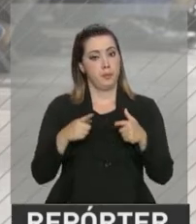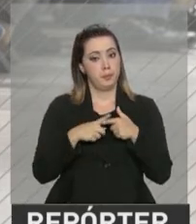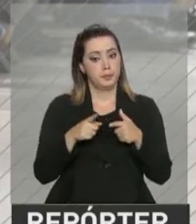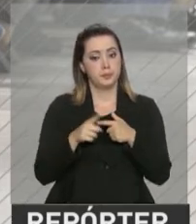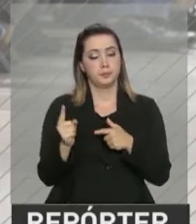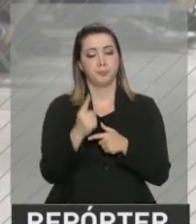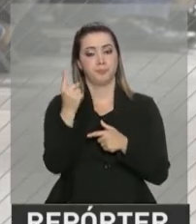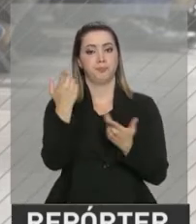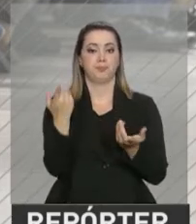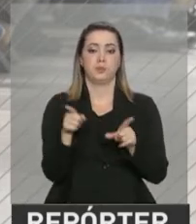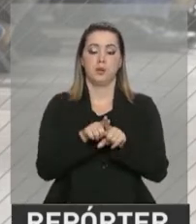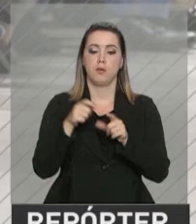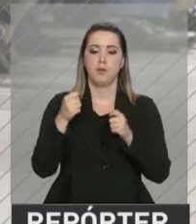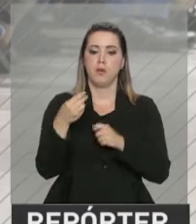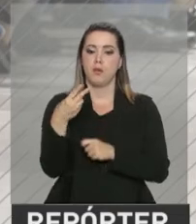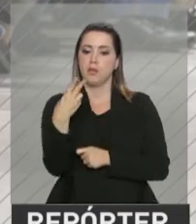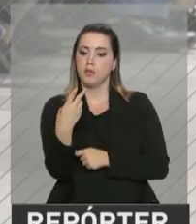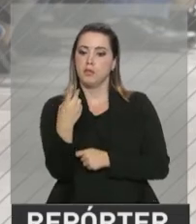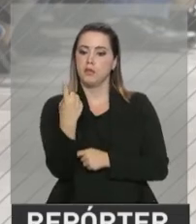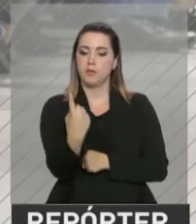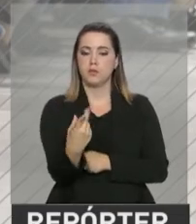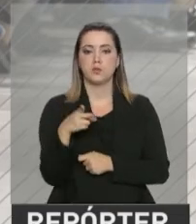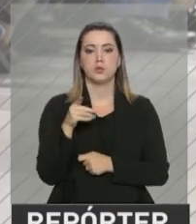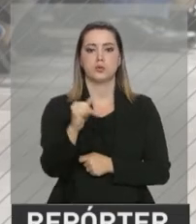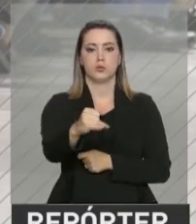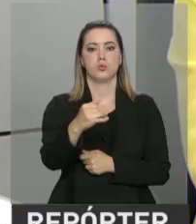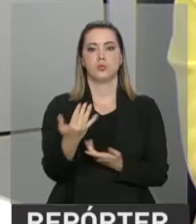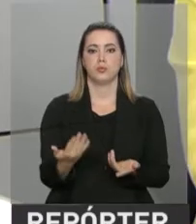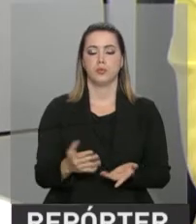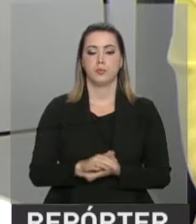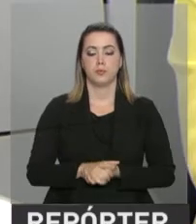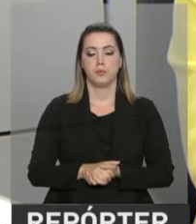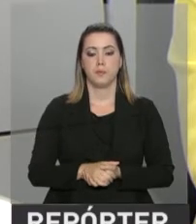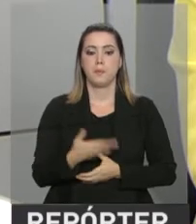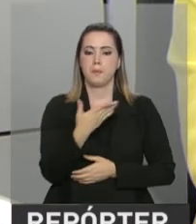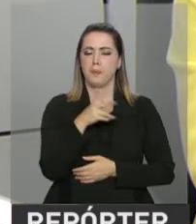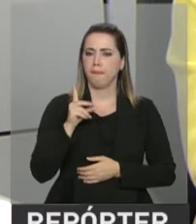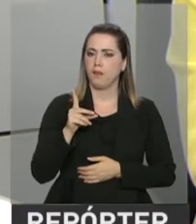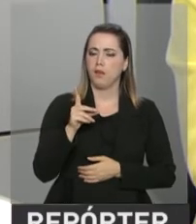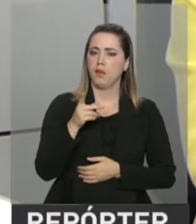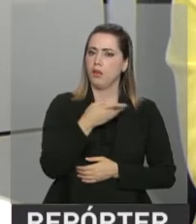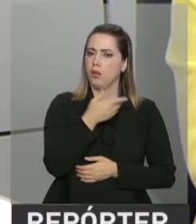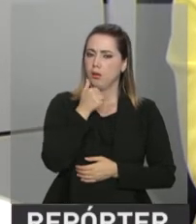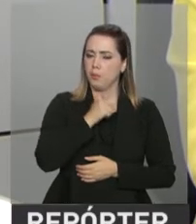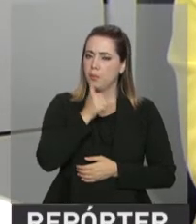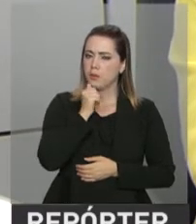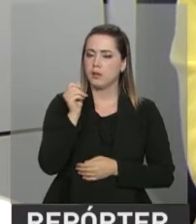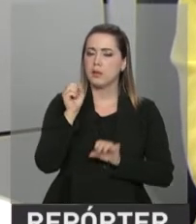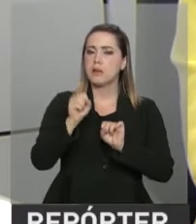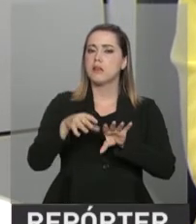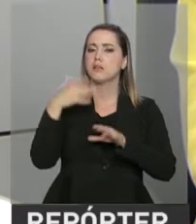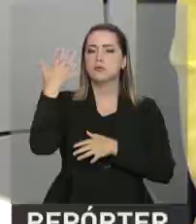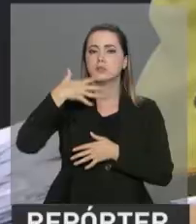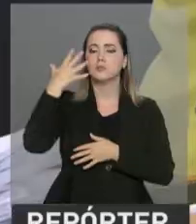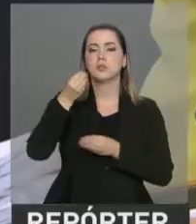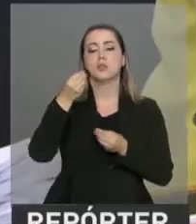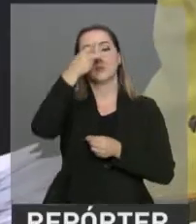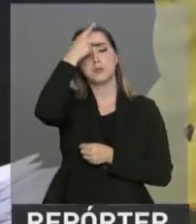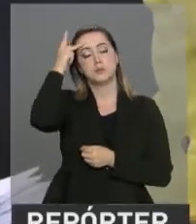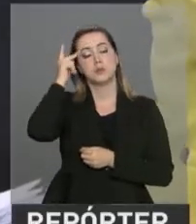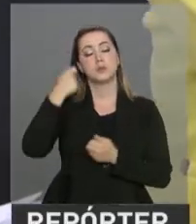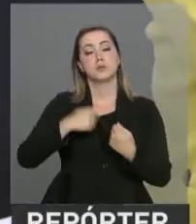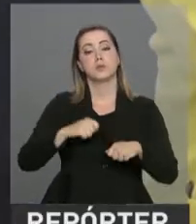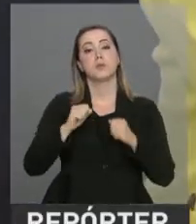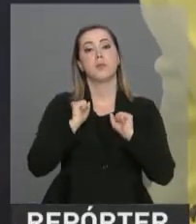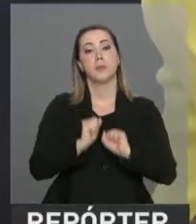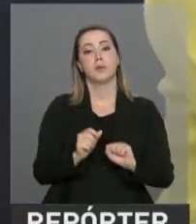eletiva têm até 21 dias para serem atendidos a diretora orienta como devem proceder os beneficiários dos planos